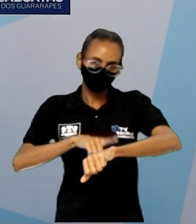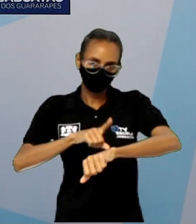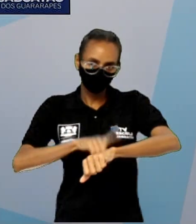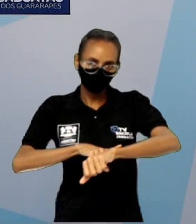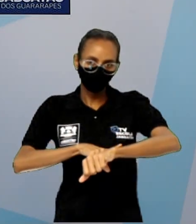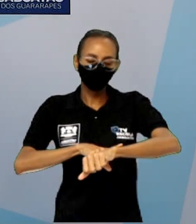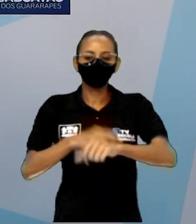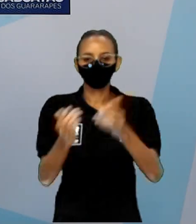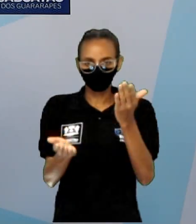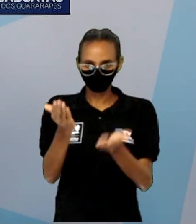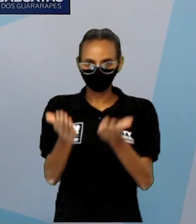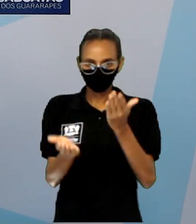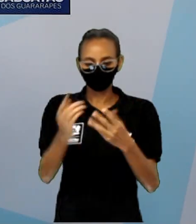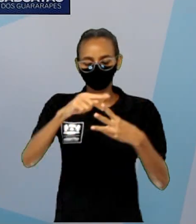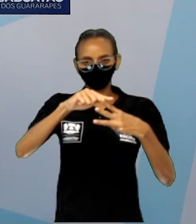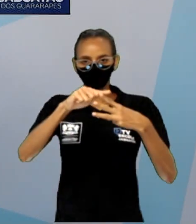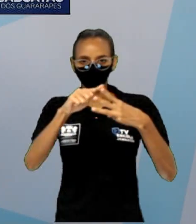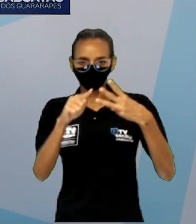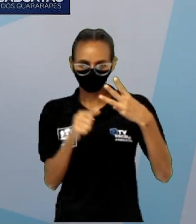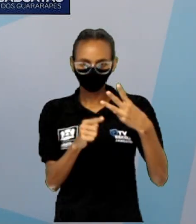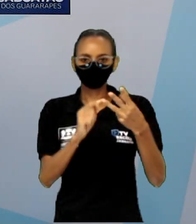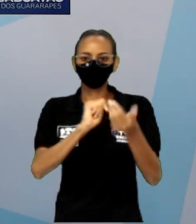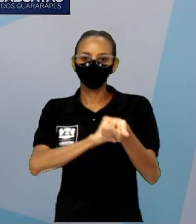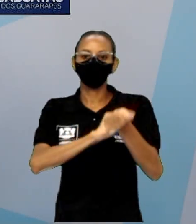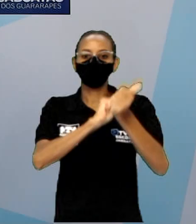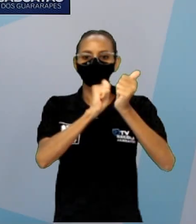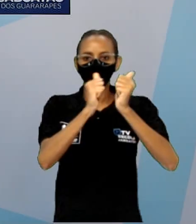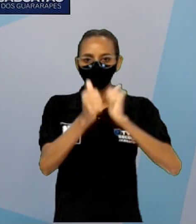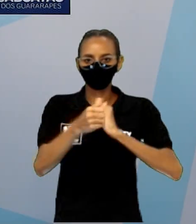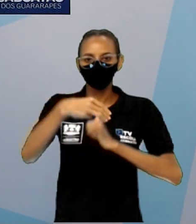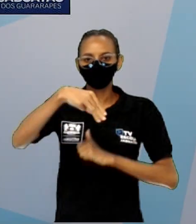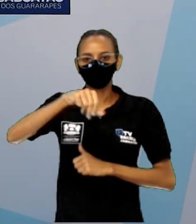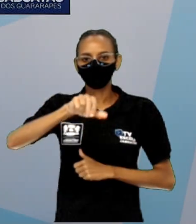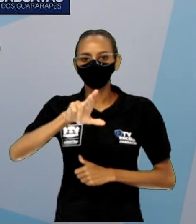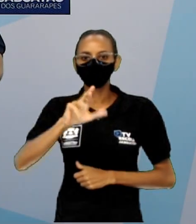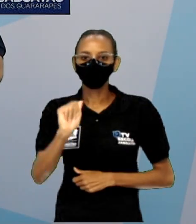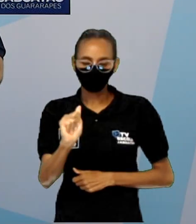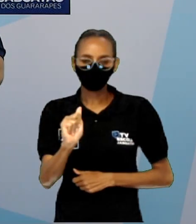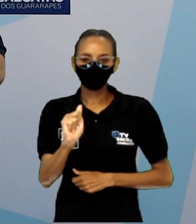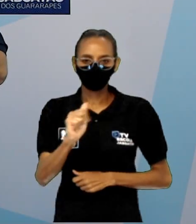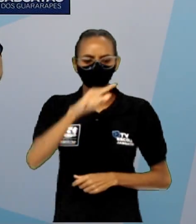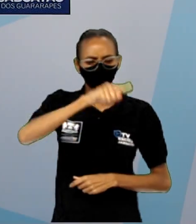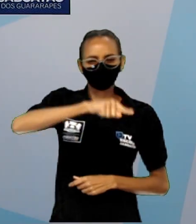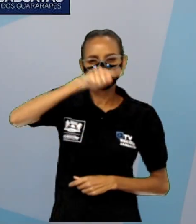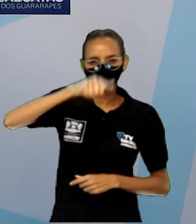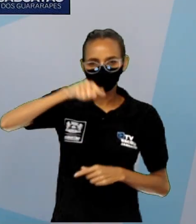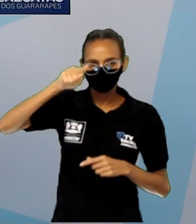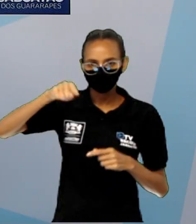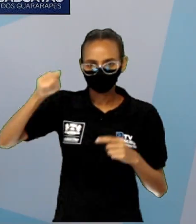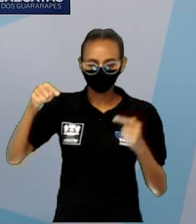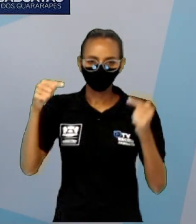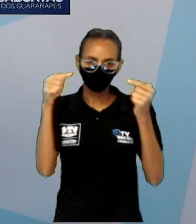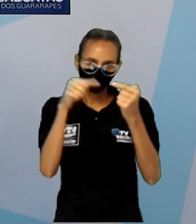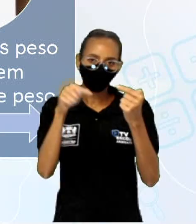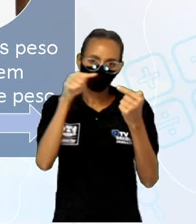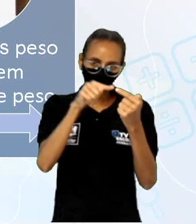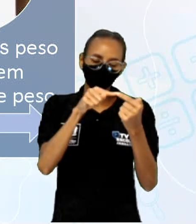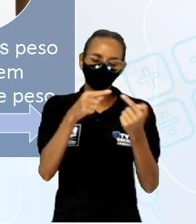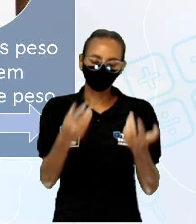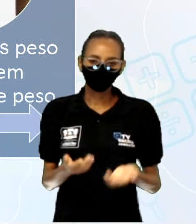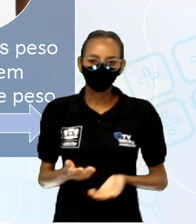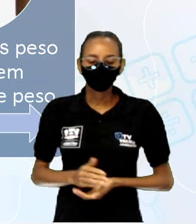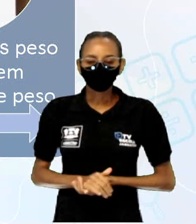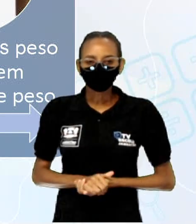marca peso. Então a gente tem um esporte que trazem as marcas como forma e índice a ser realizado. Né? E o que é que ele traz